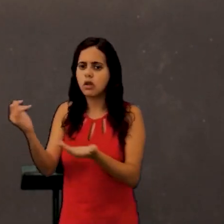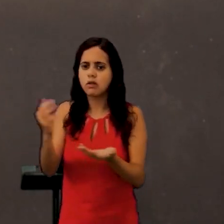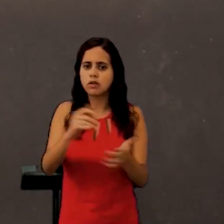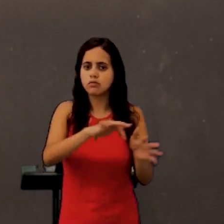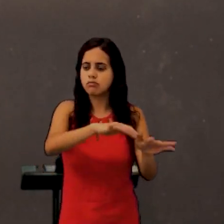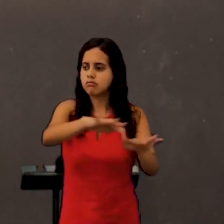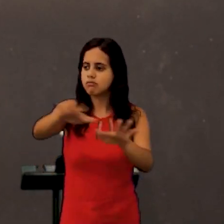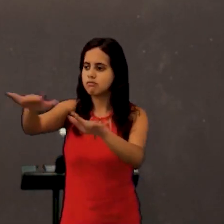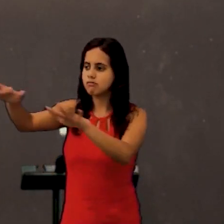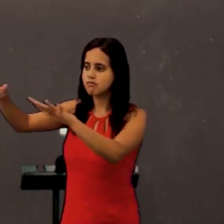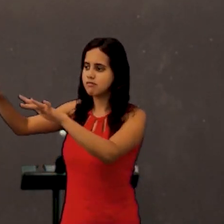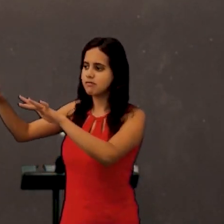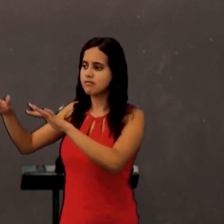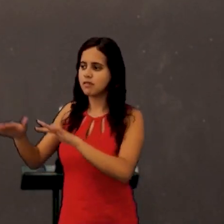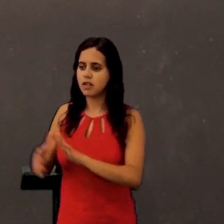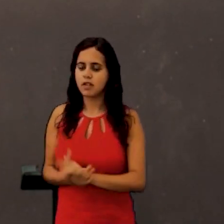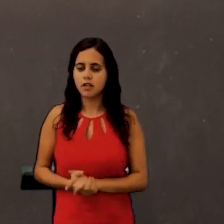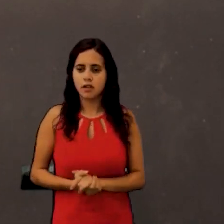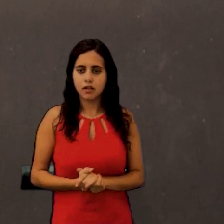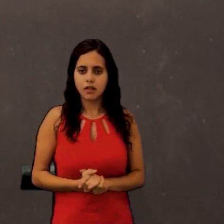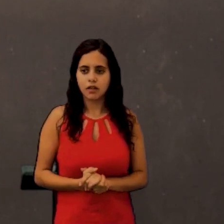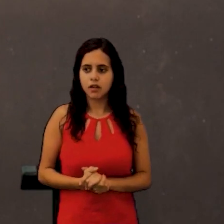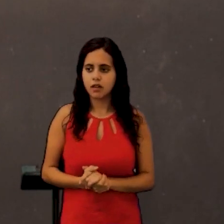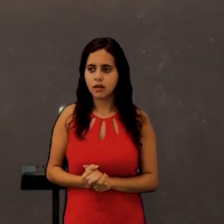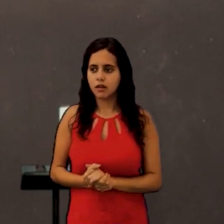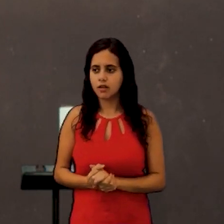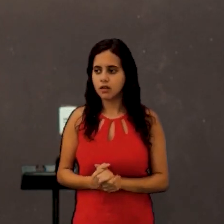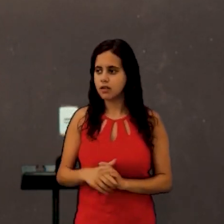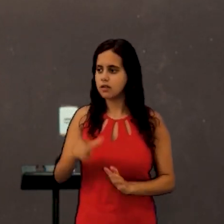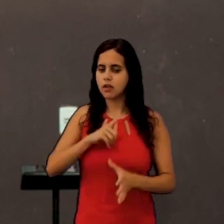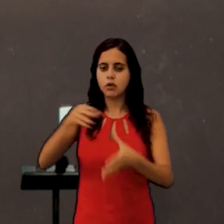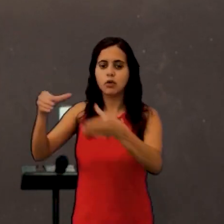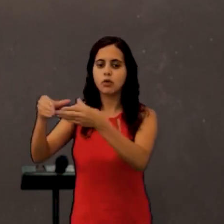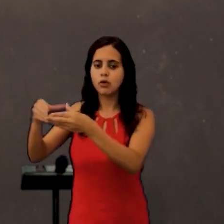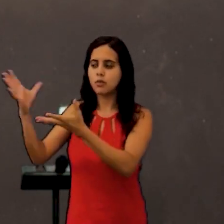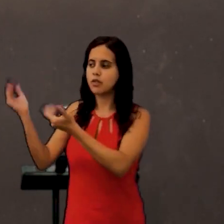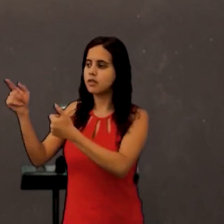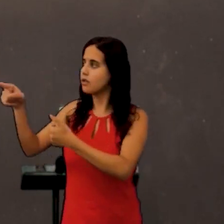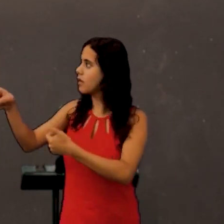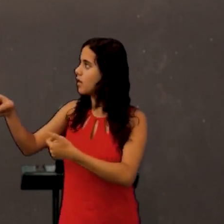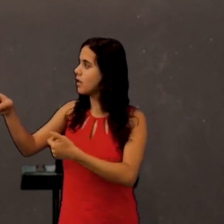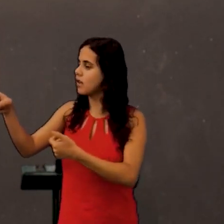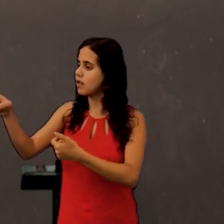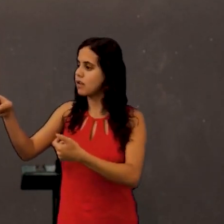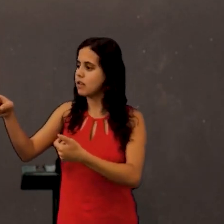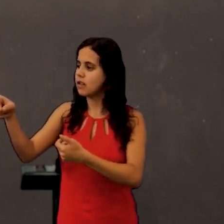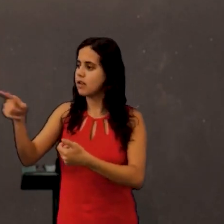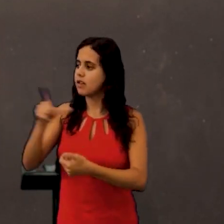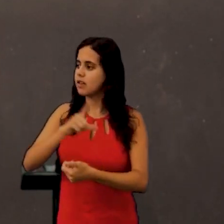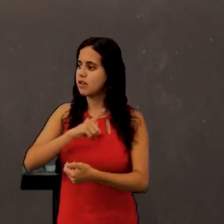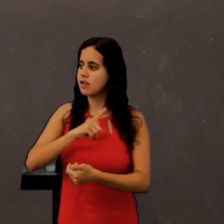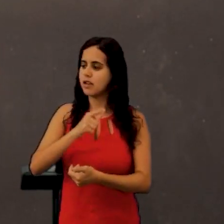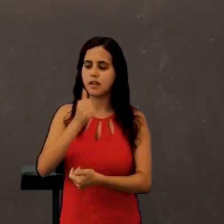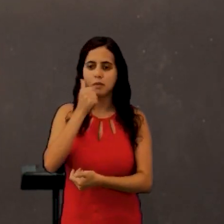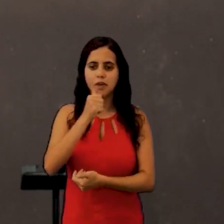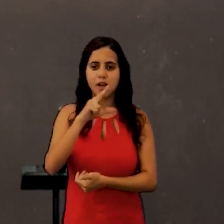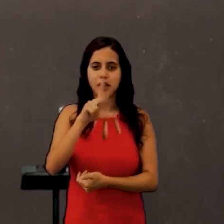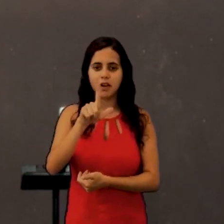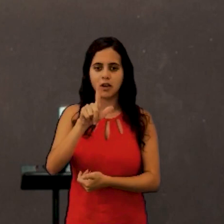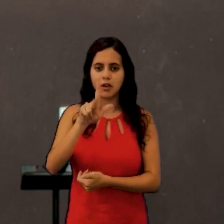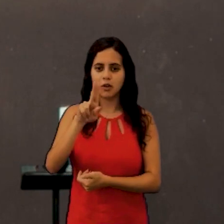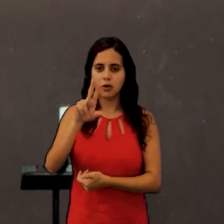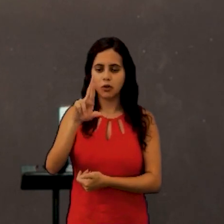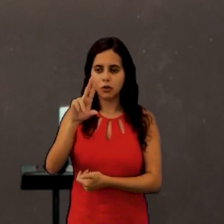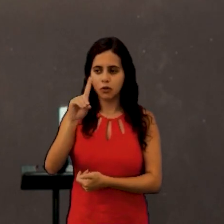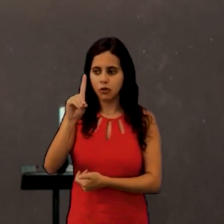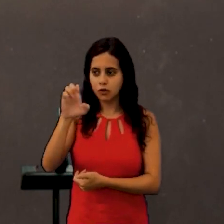mundo. Estão aqui espalhados. Tem ali uma concentração de jovem ali, né? Dona Lourdes está ali no meio deles, toda jovenzinha